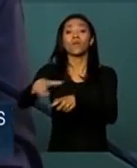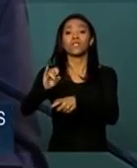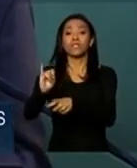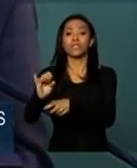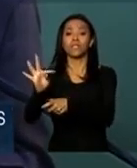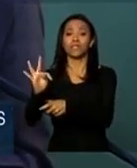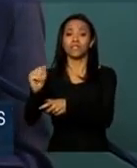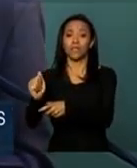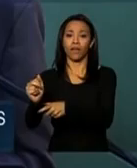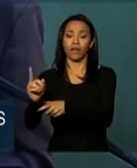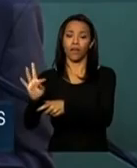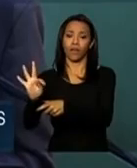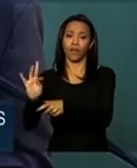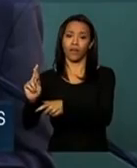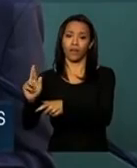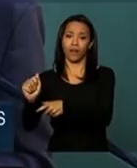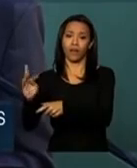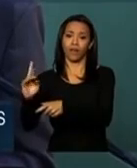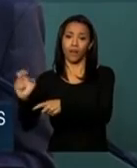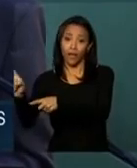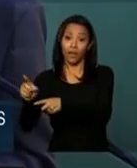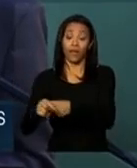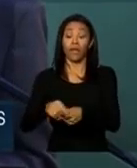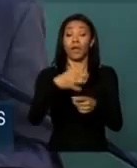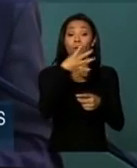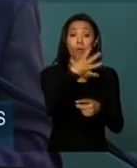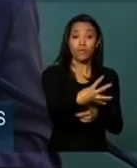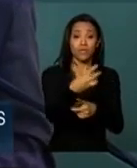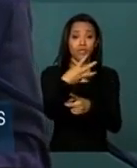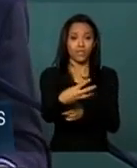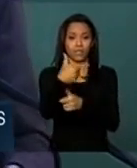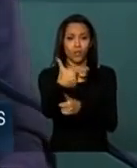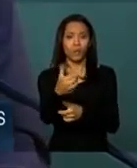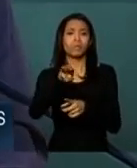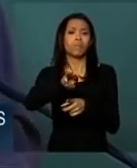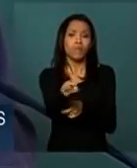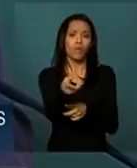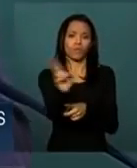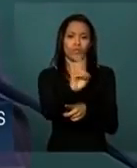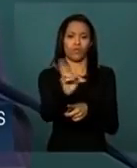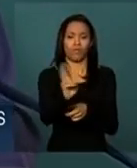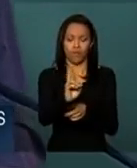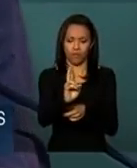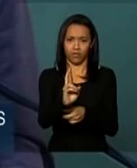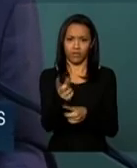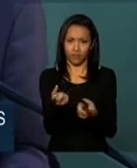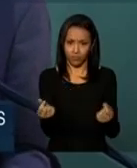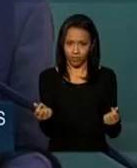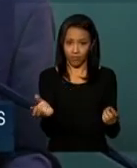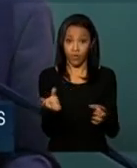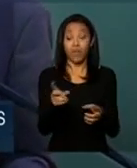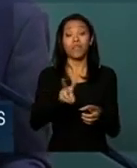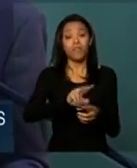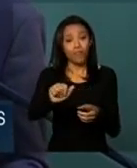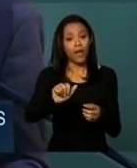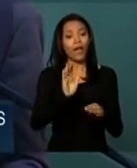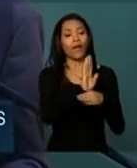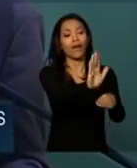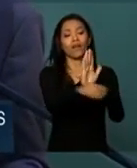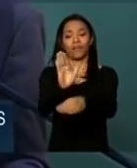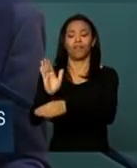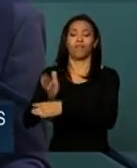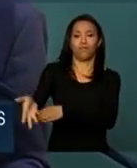obra de 432 milhões de reais, que, sem dúvida nenhuma, vai mudar a realidade